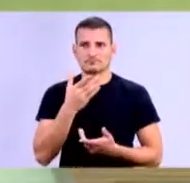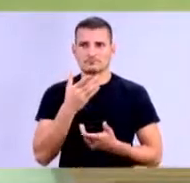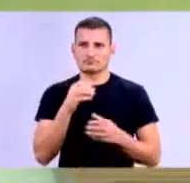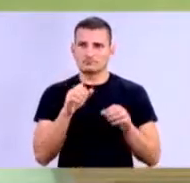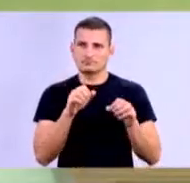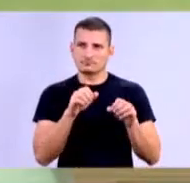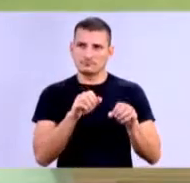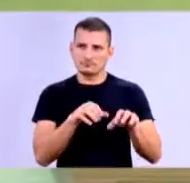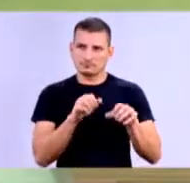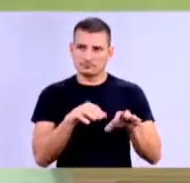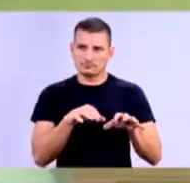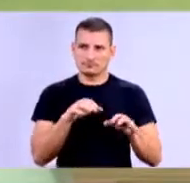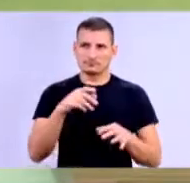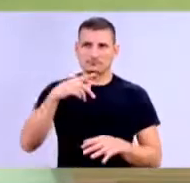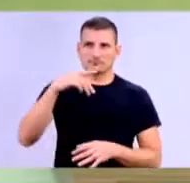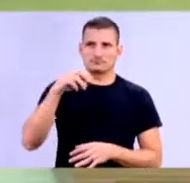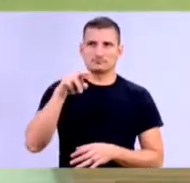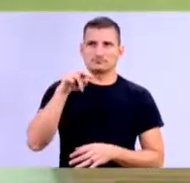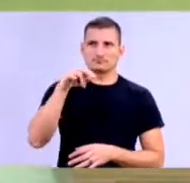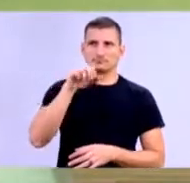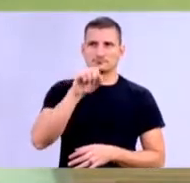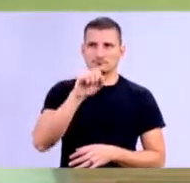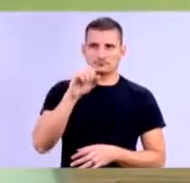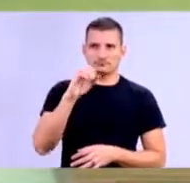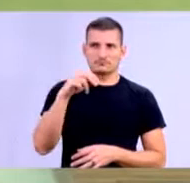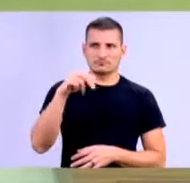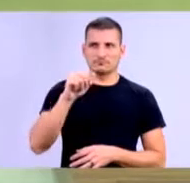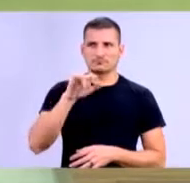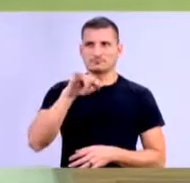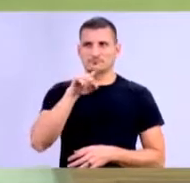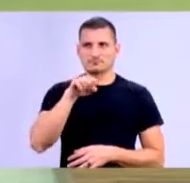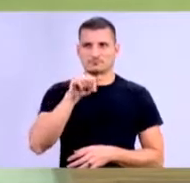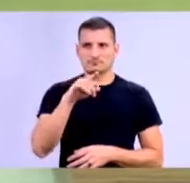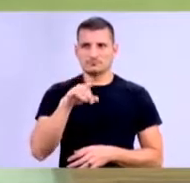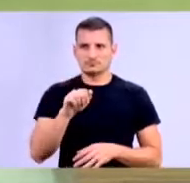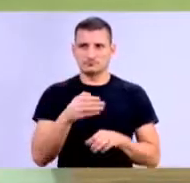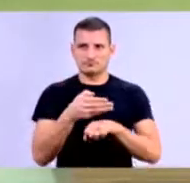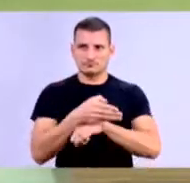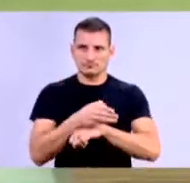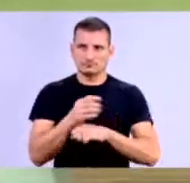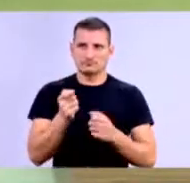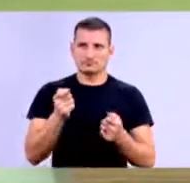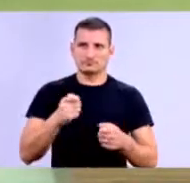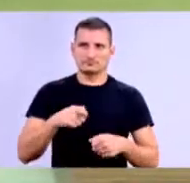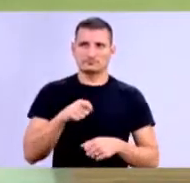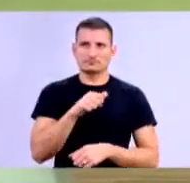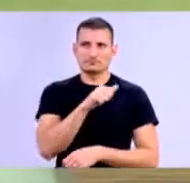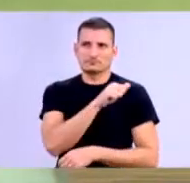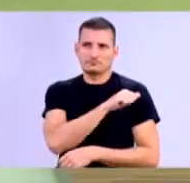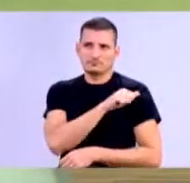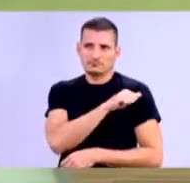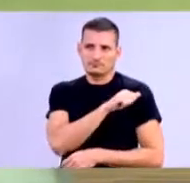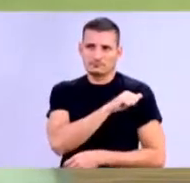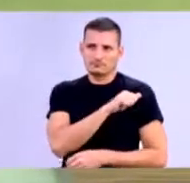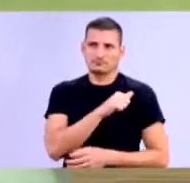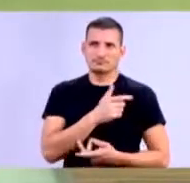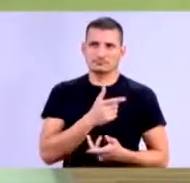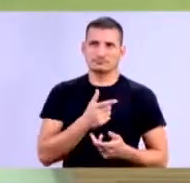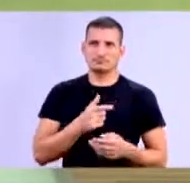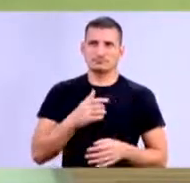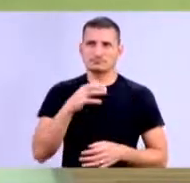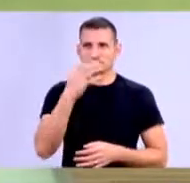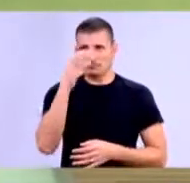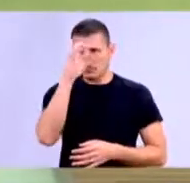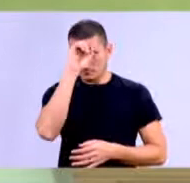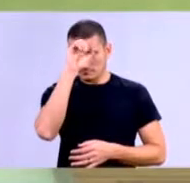personalizada, de acessibilidade, que possibilita ao aluno mais independência de maneira a se